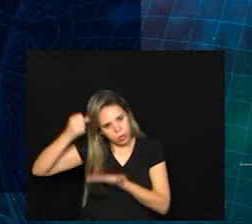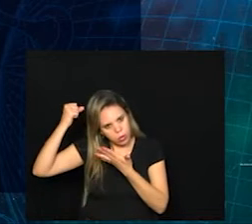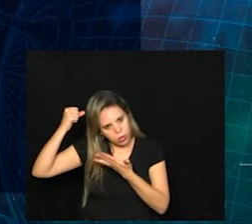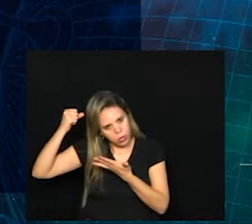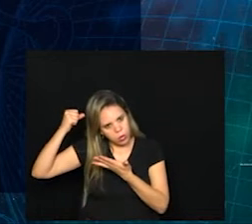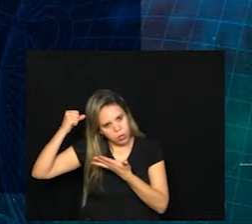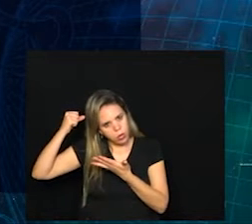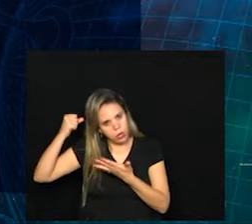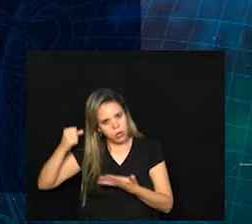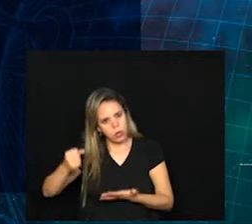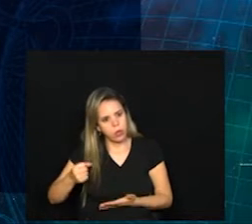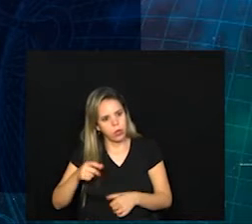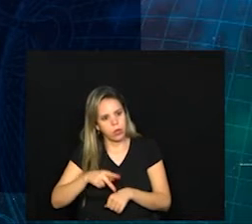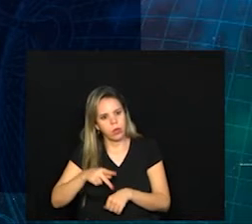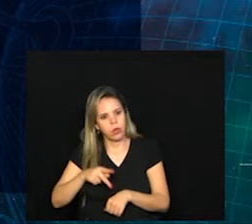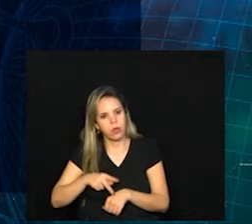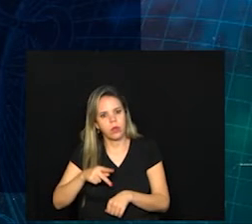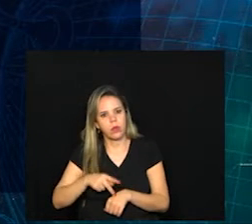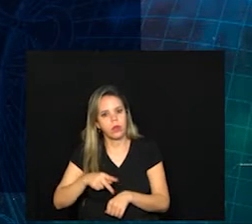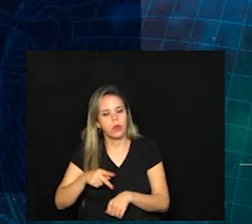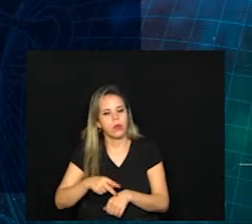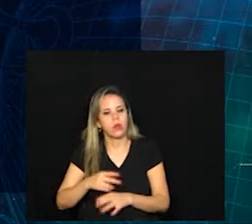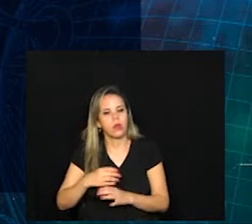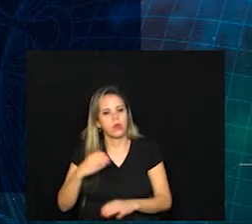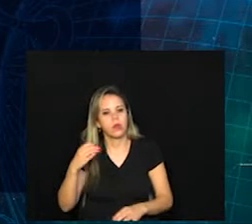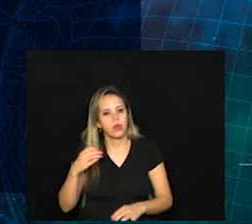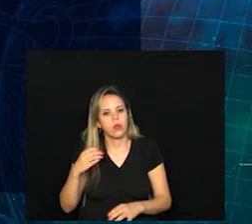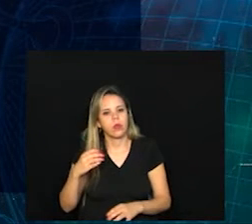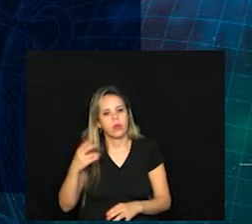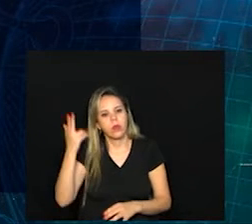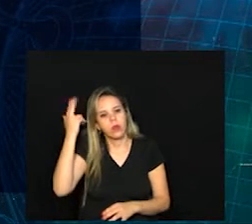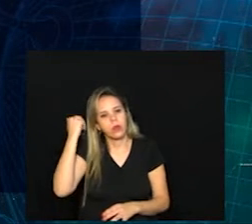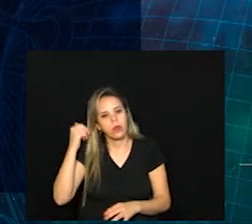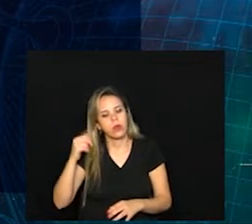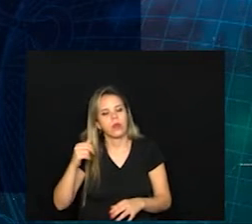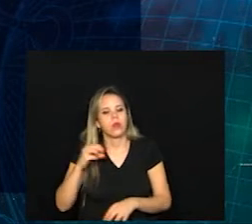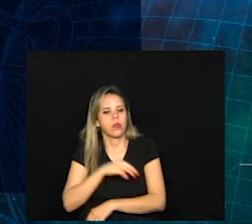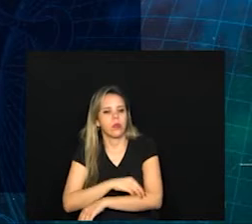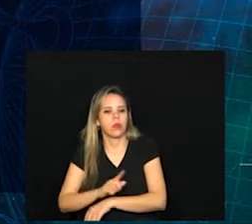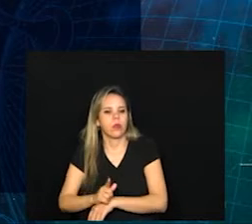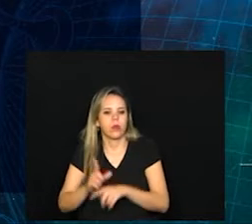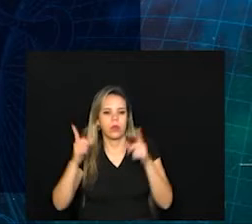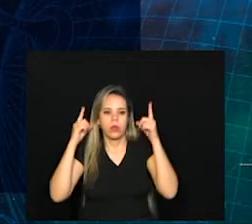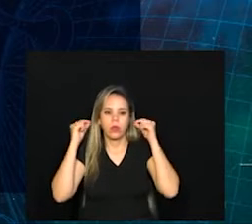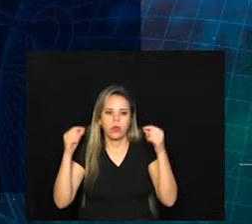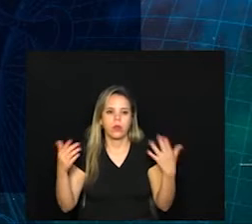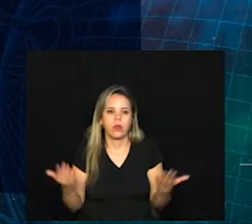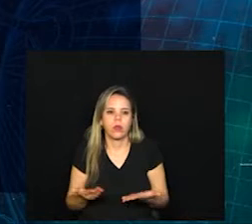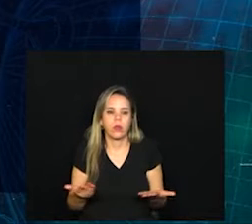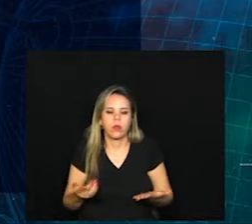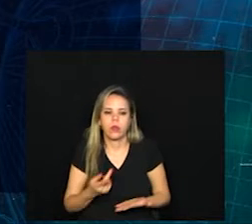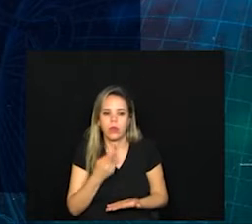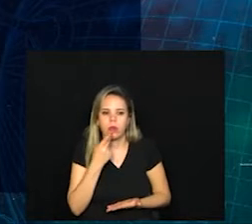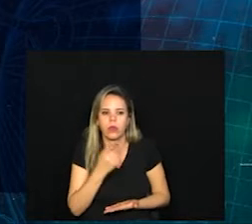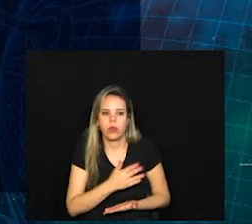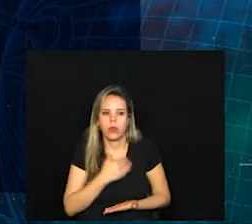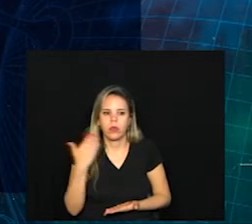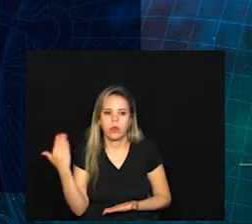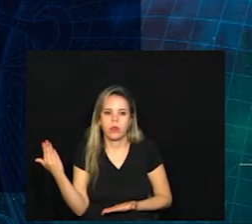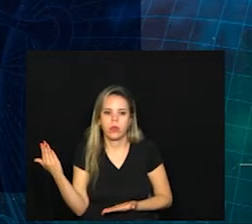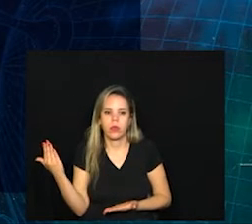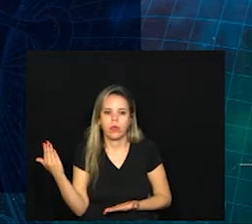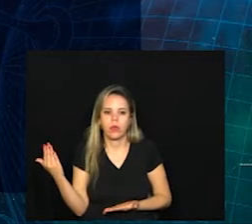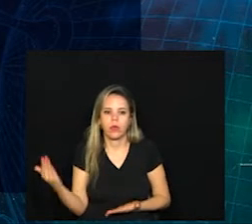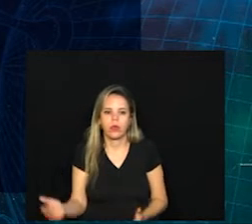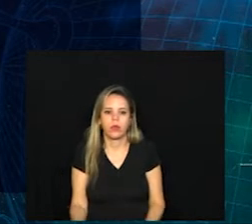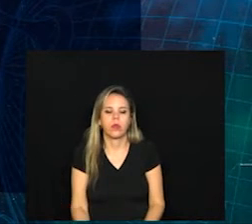de Posse, Pedreira, Engenheiro Coelho, Morungaba e Olambra. E agora nós vamos falar das mortes na